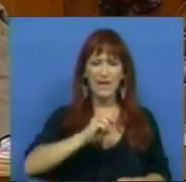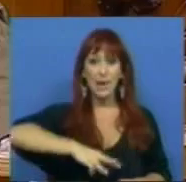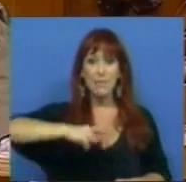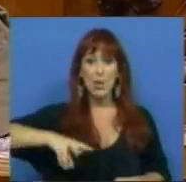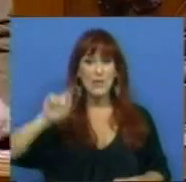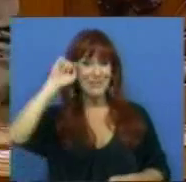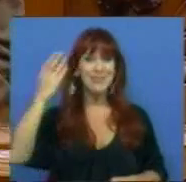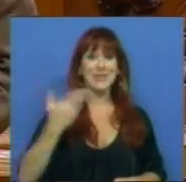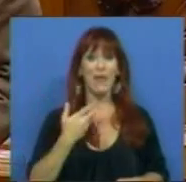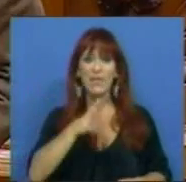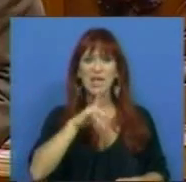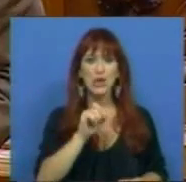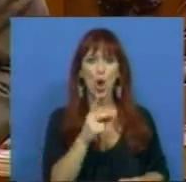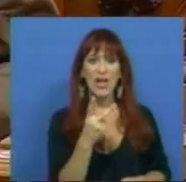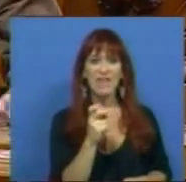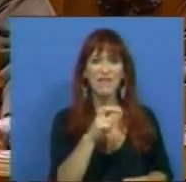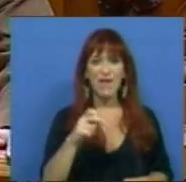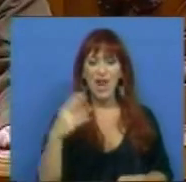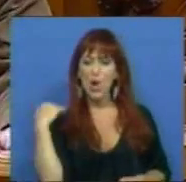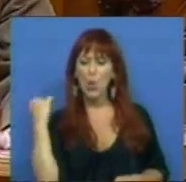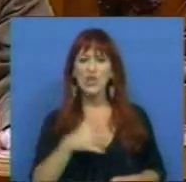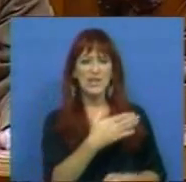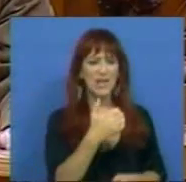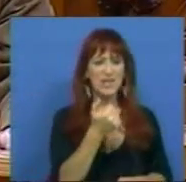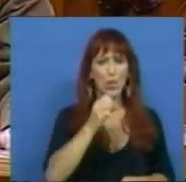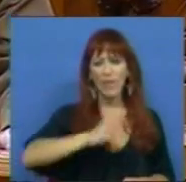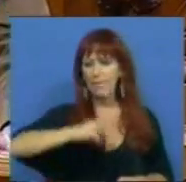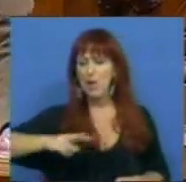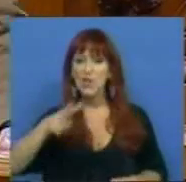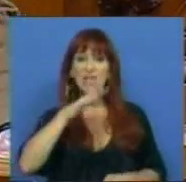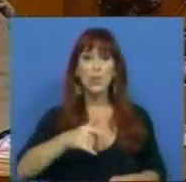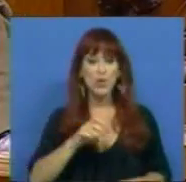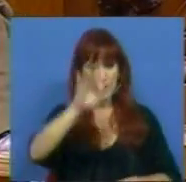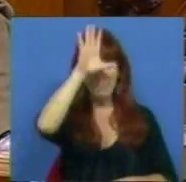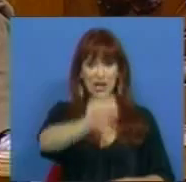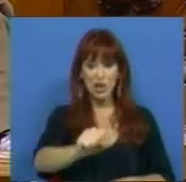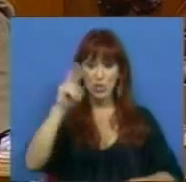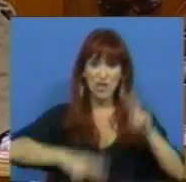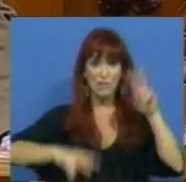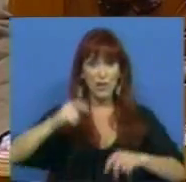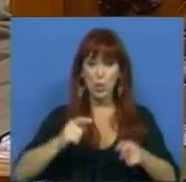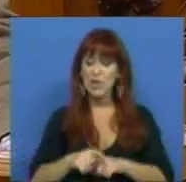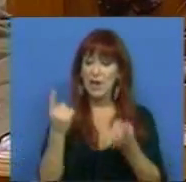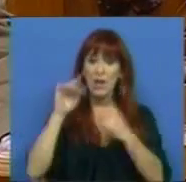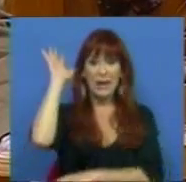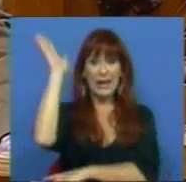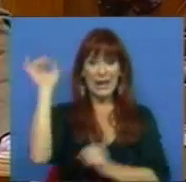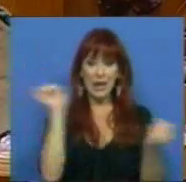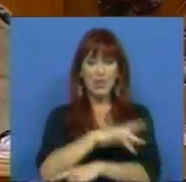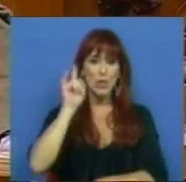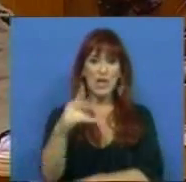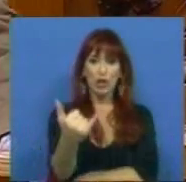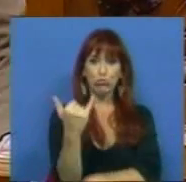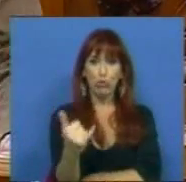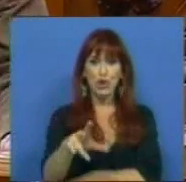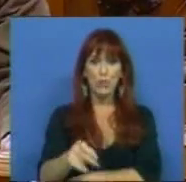de déficit, dizia Oliveira e Costa. 750 milhões, dizia o Ministro das Finanças na conferência de imprensa do dia 2